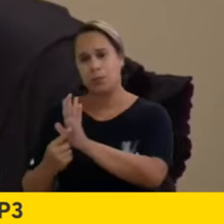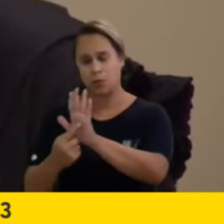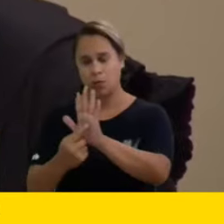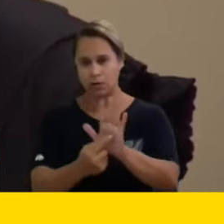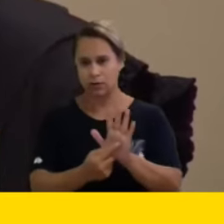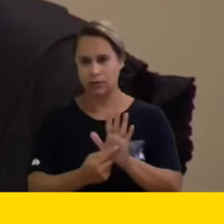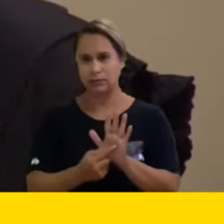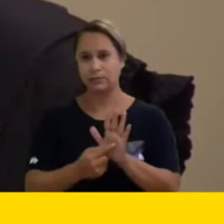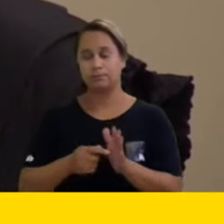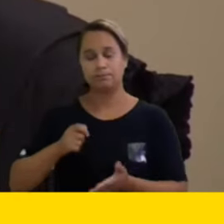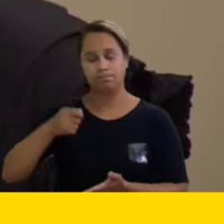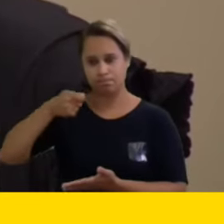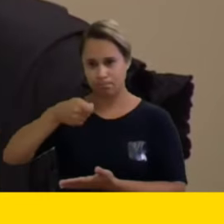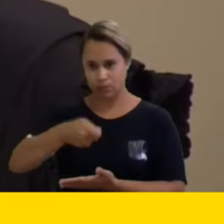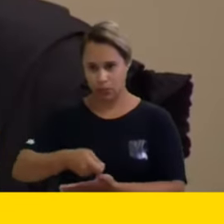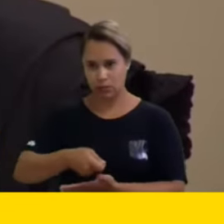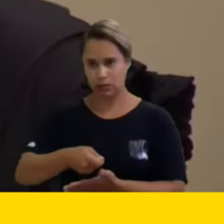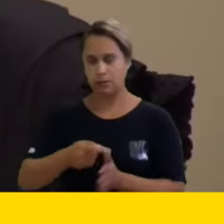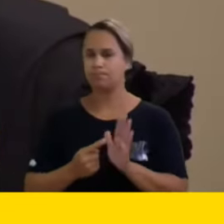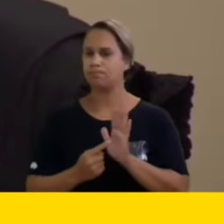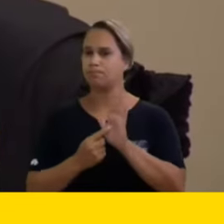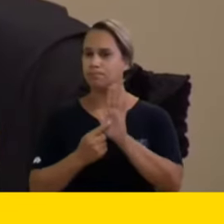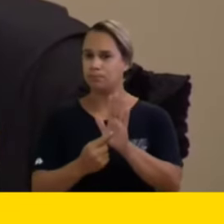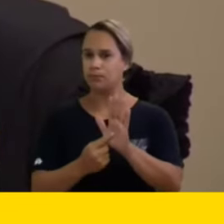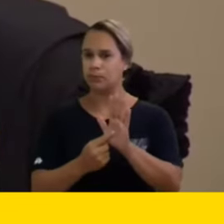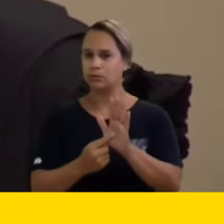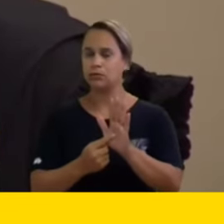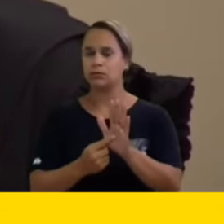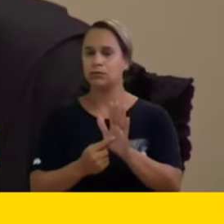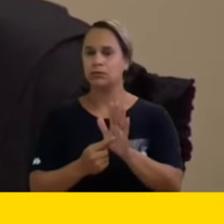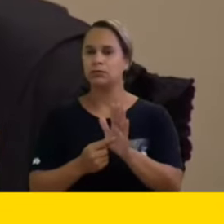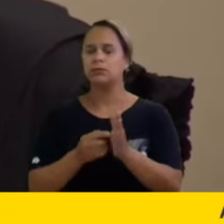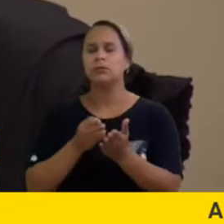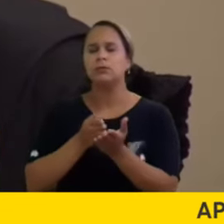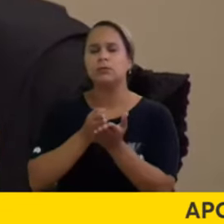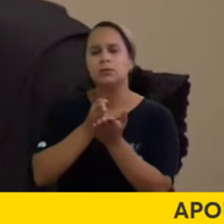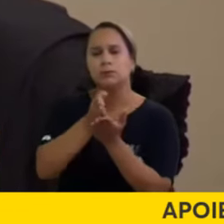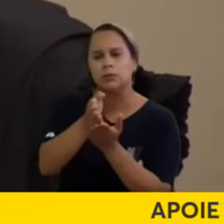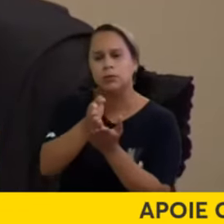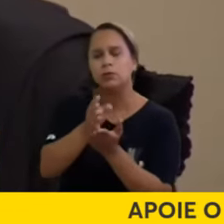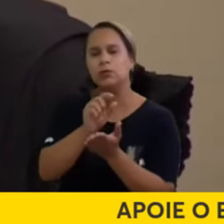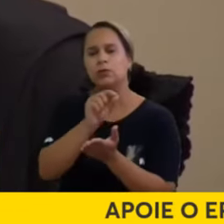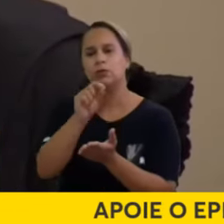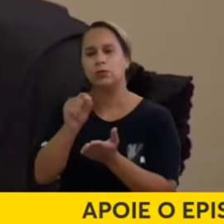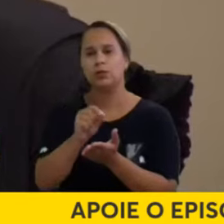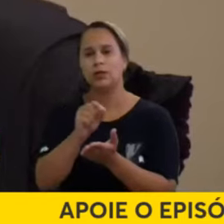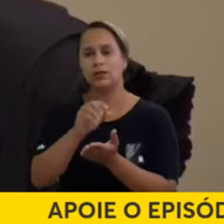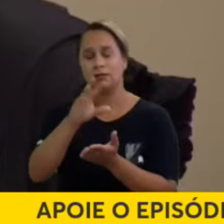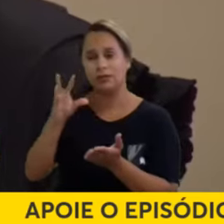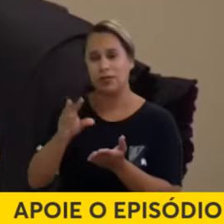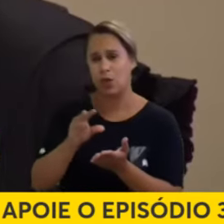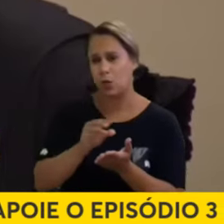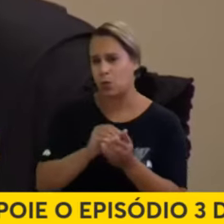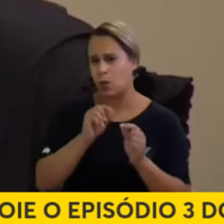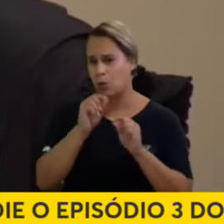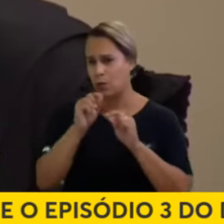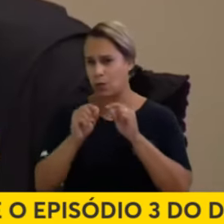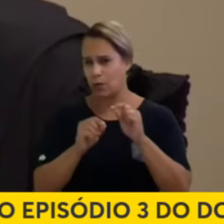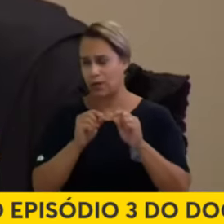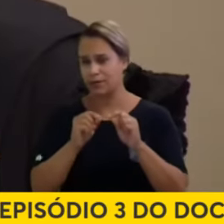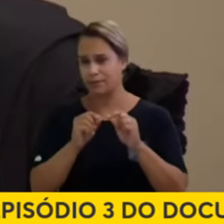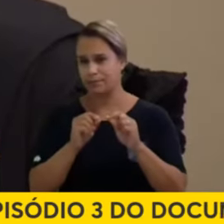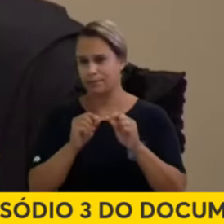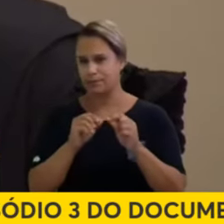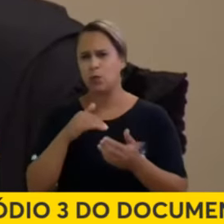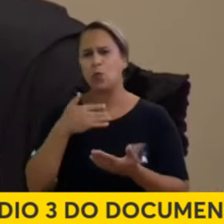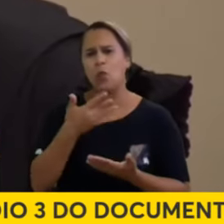na decisão nessa linha as iis não trazem dados empíricos assimiláveis ou seja Quais foram as despesas